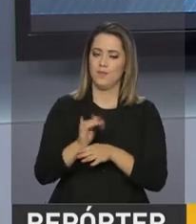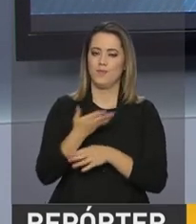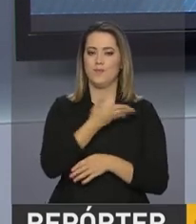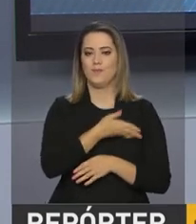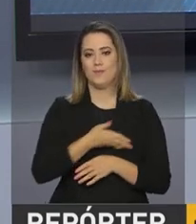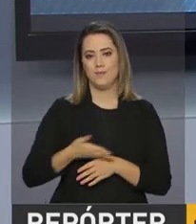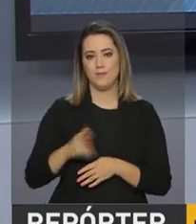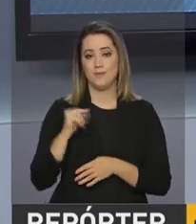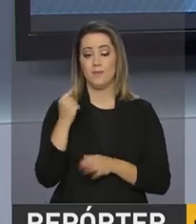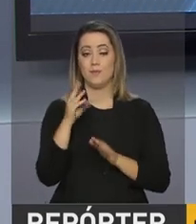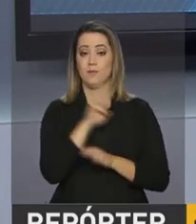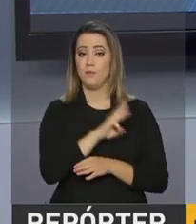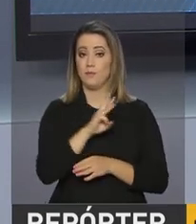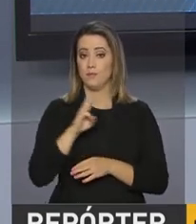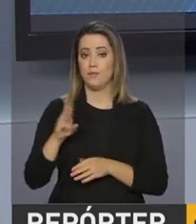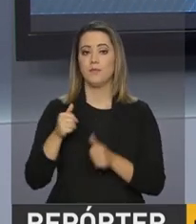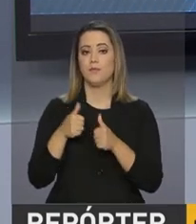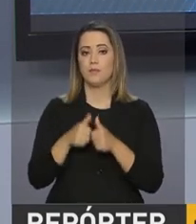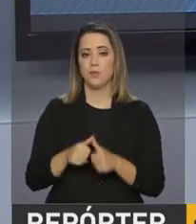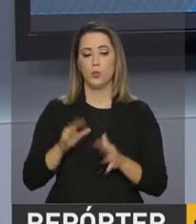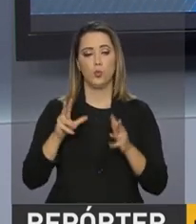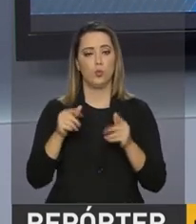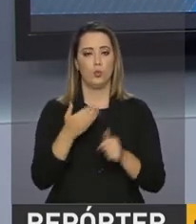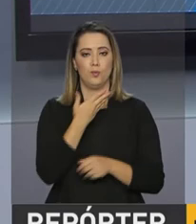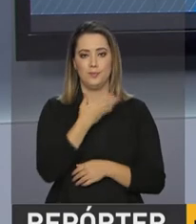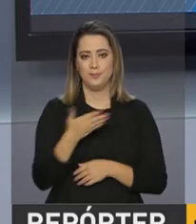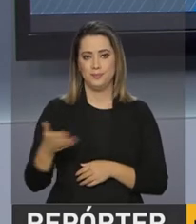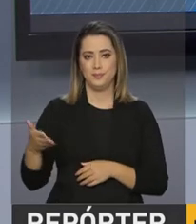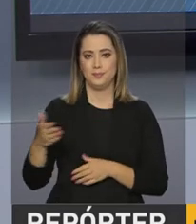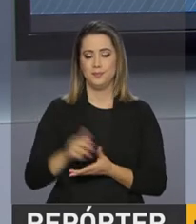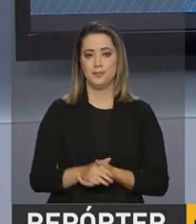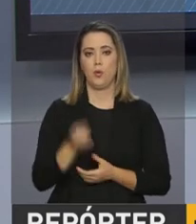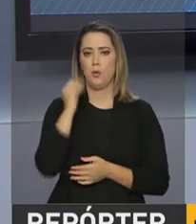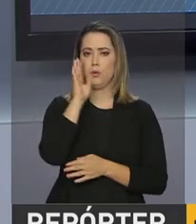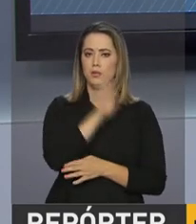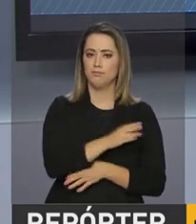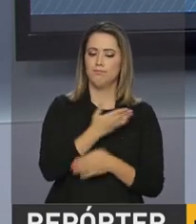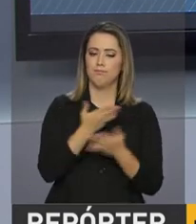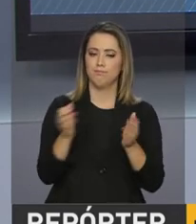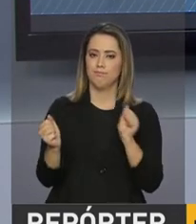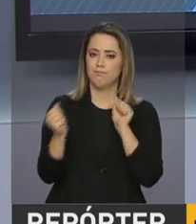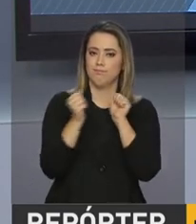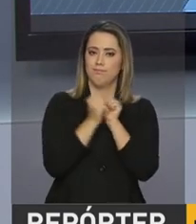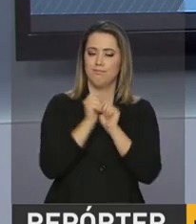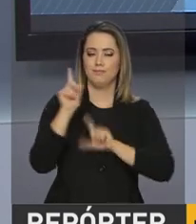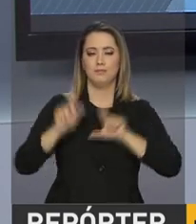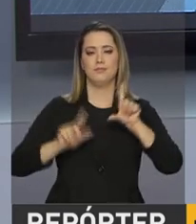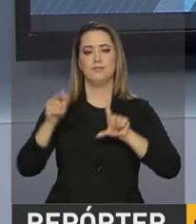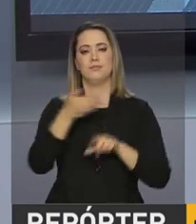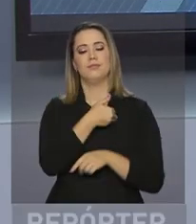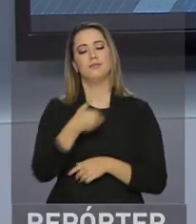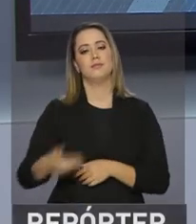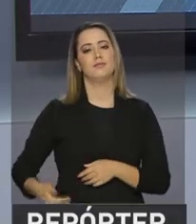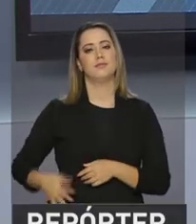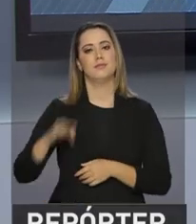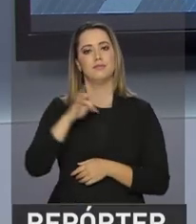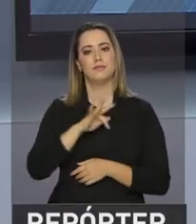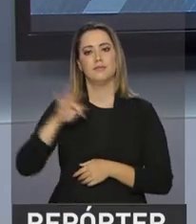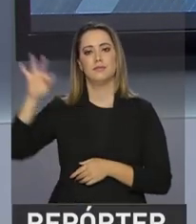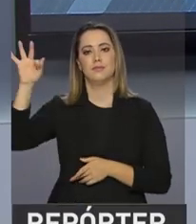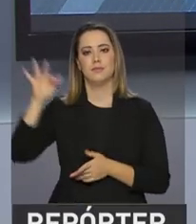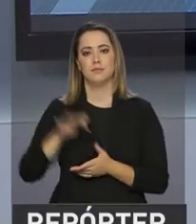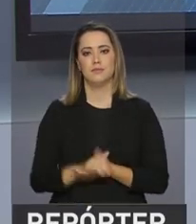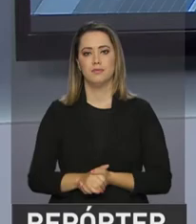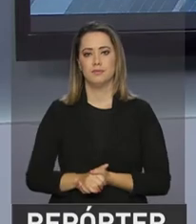youtube e toda a nossa programação está disponível na internet uma boa tarde para você e continue com a gente aqui na nbr a tv